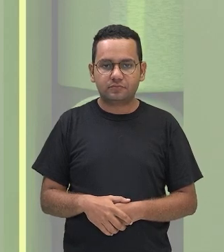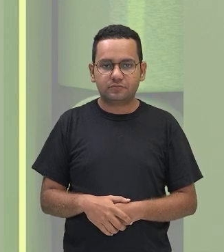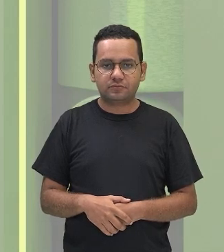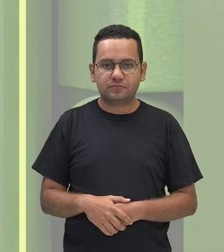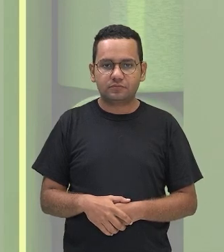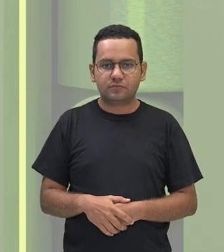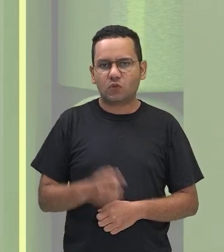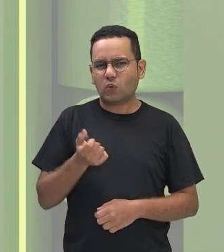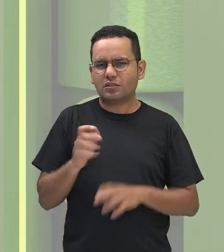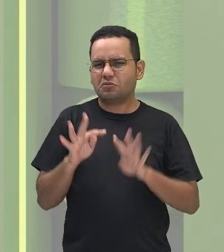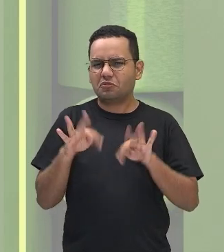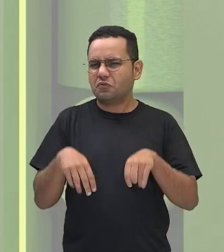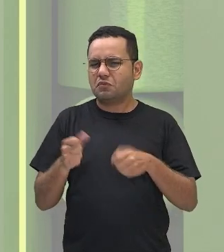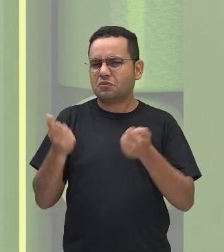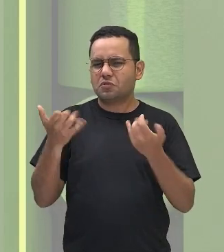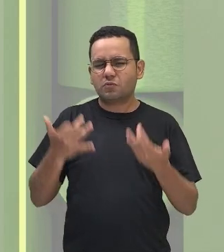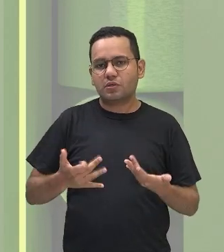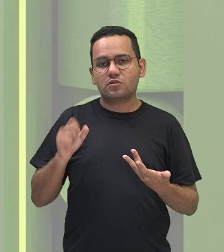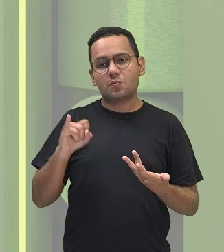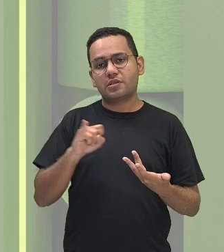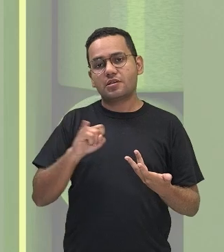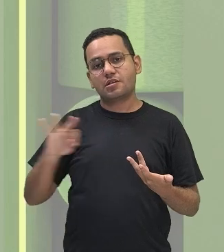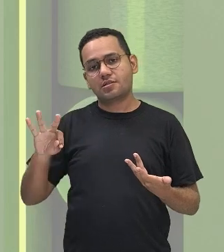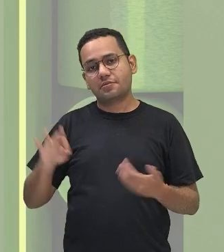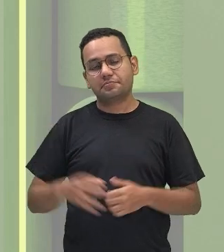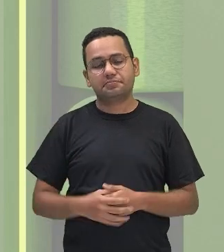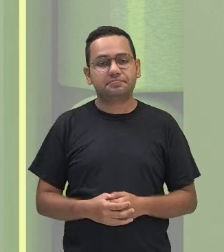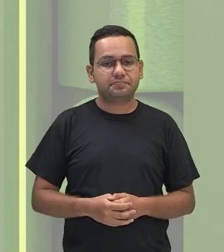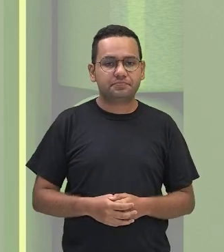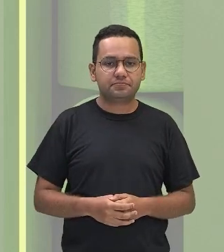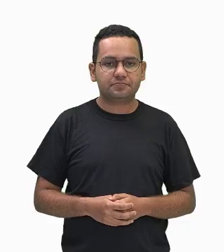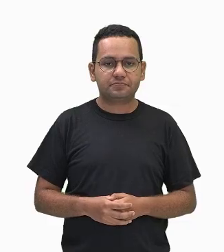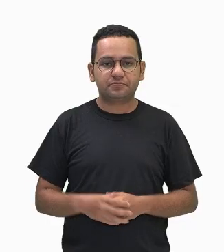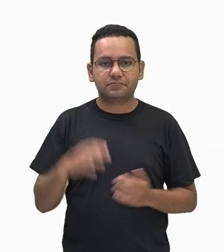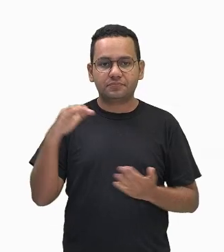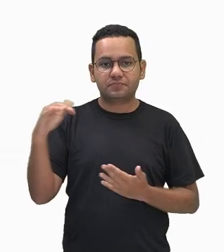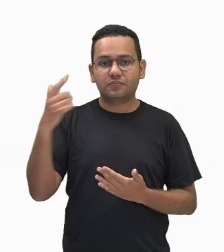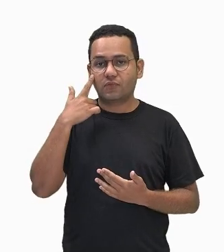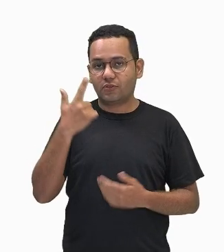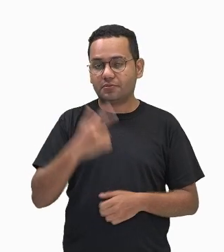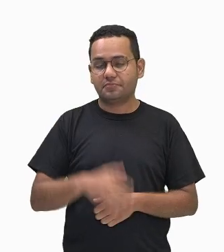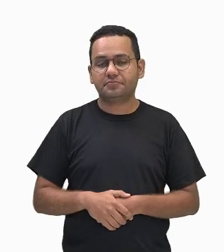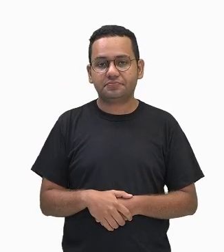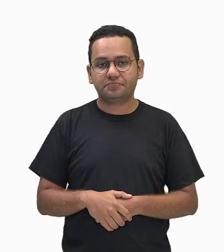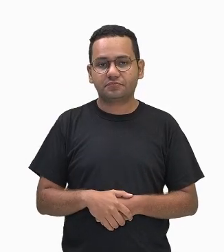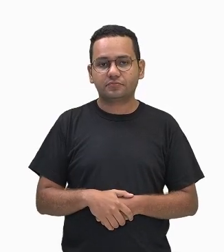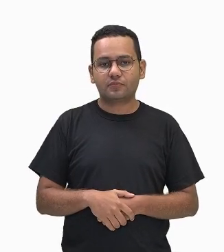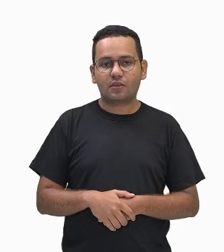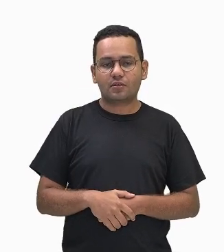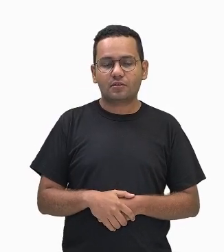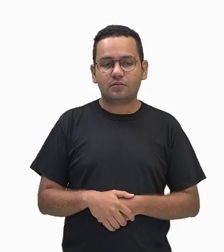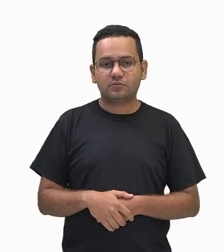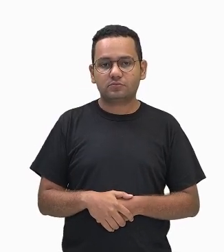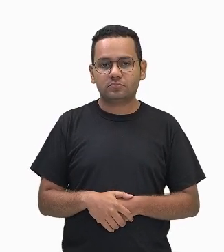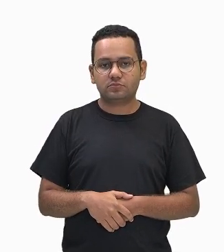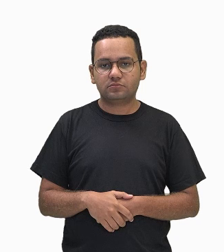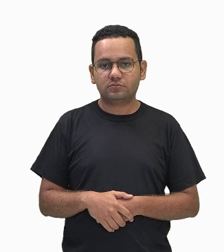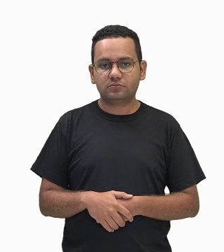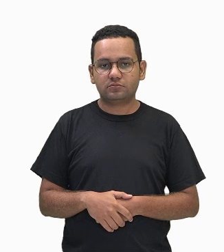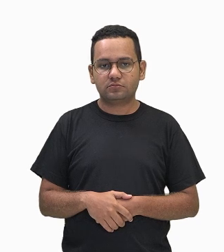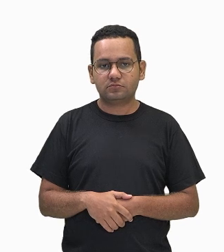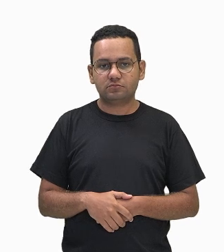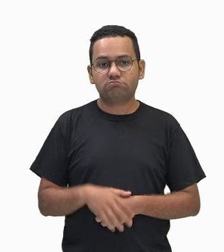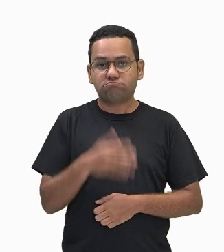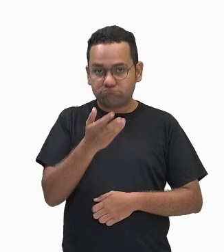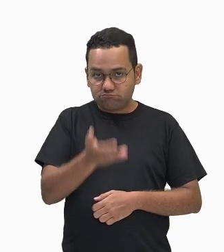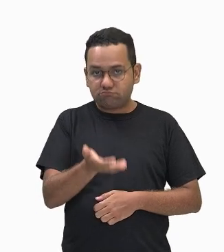sobre infecções sexualmente transmissíveis, ok? Vamos lá para a nossa primeira parte da revisão. O sistema